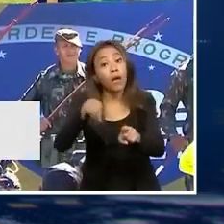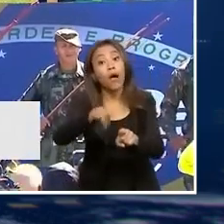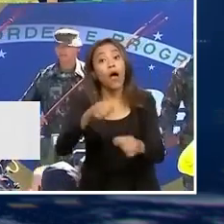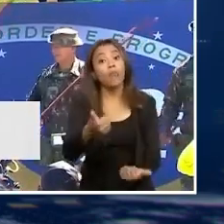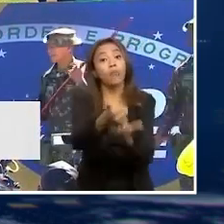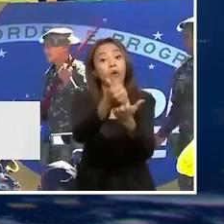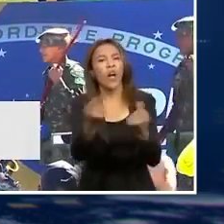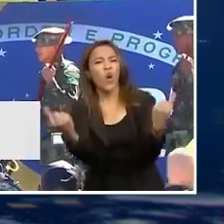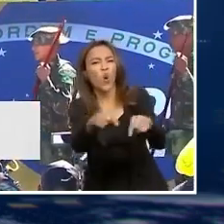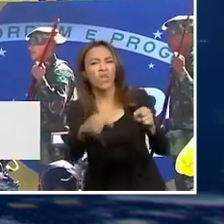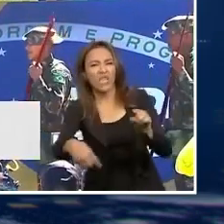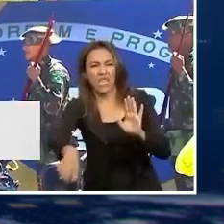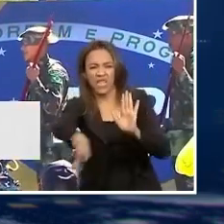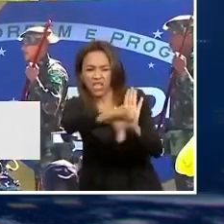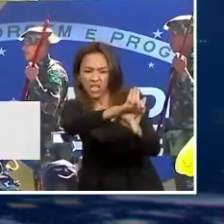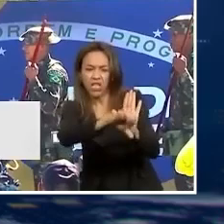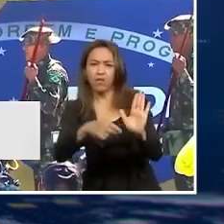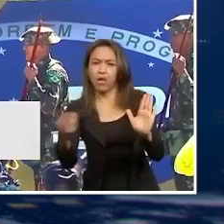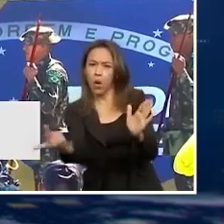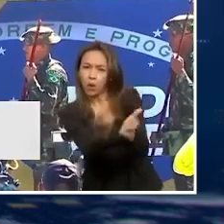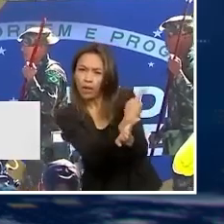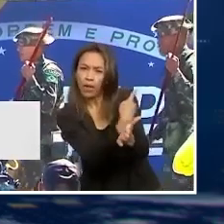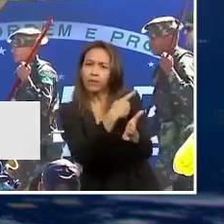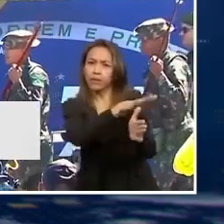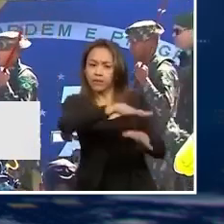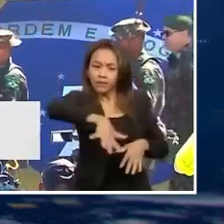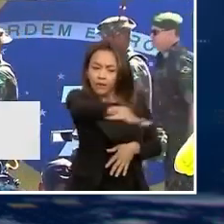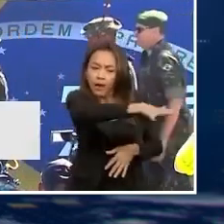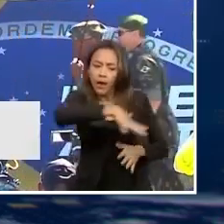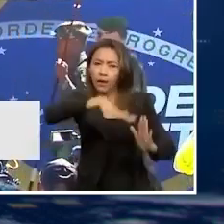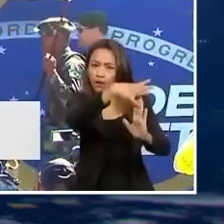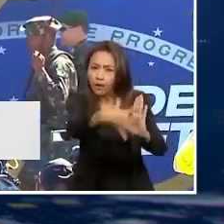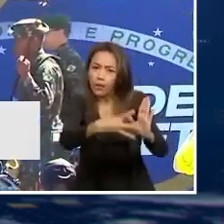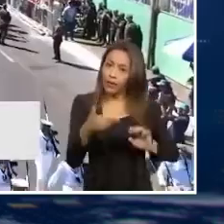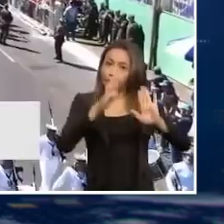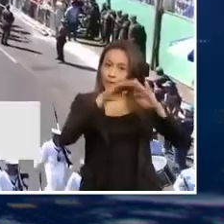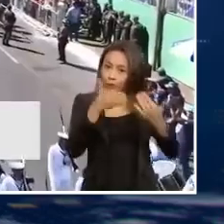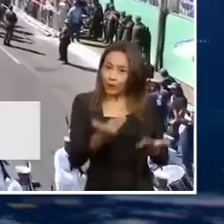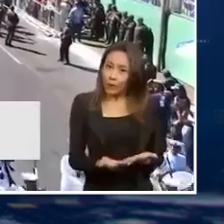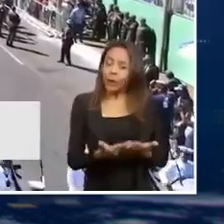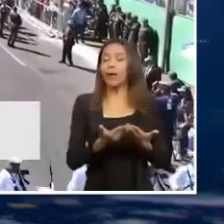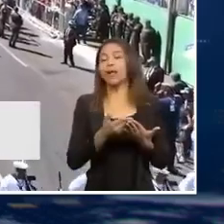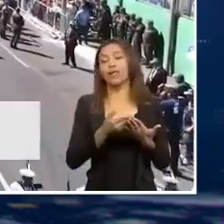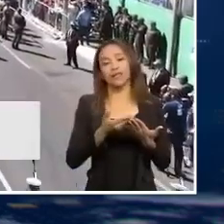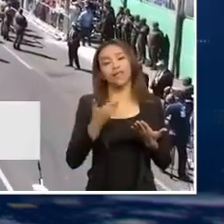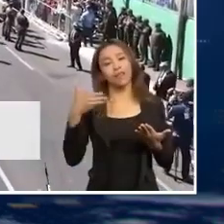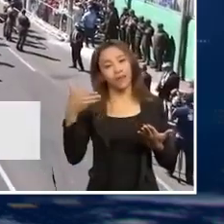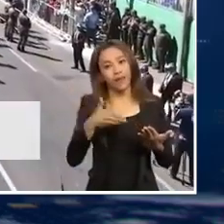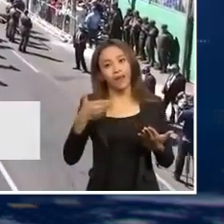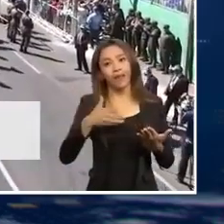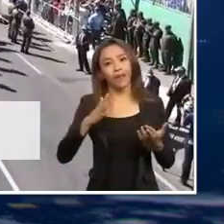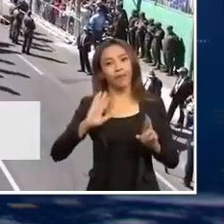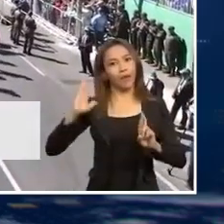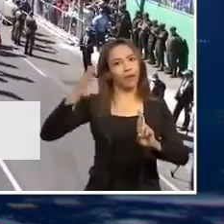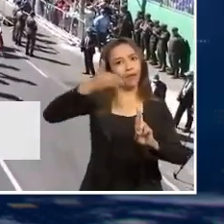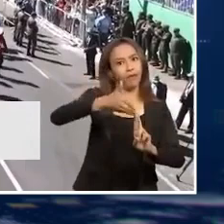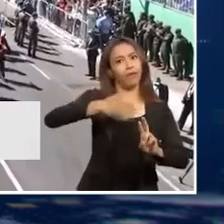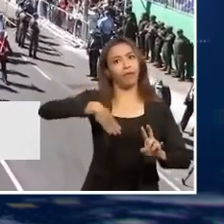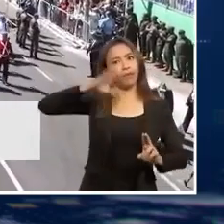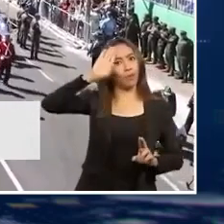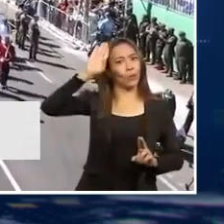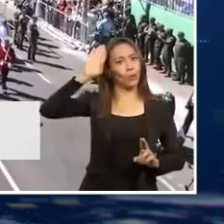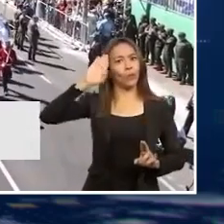Leite, que é o governador do Rio Grande do Sul, e ofereceu ajuda à crise. Ele manifestou, não só nas redes sociais, mas